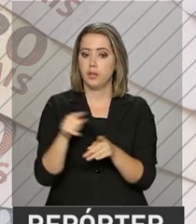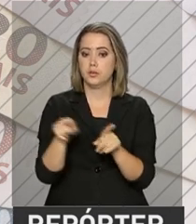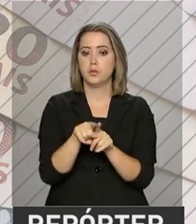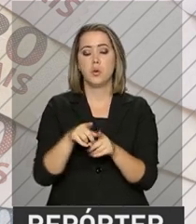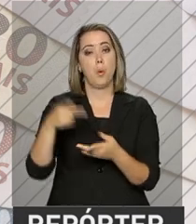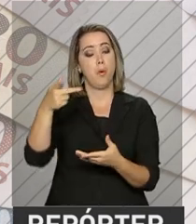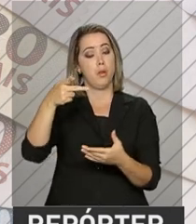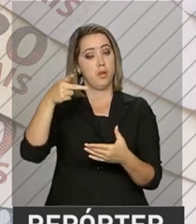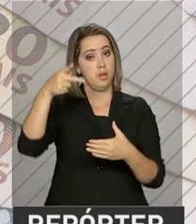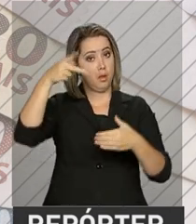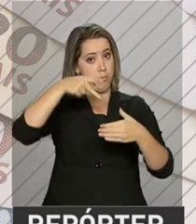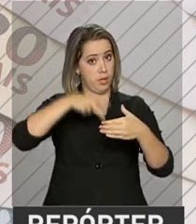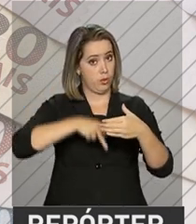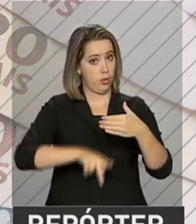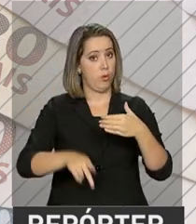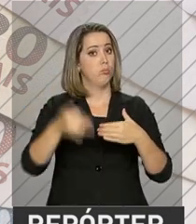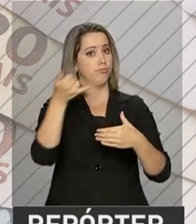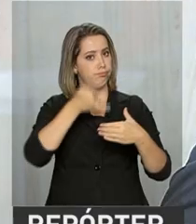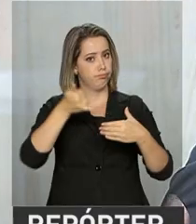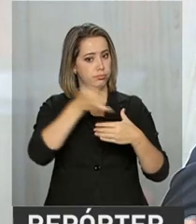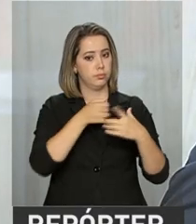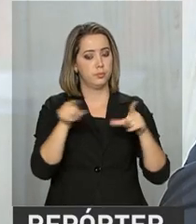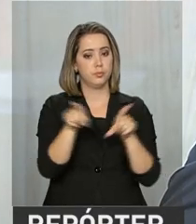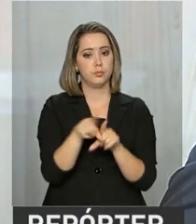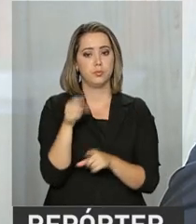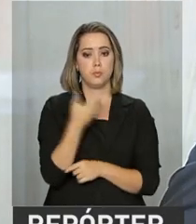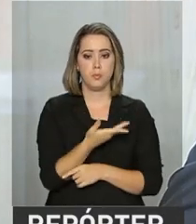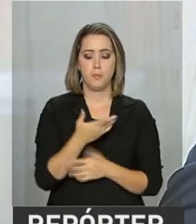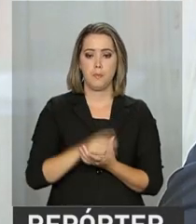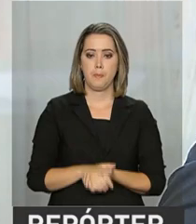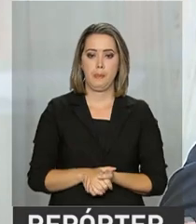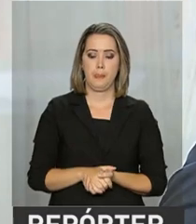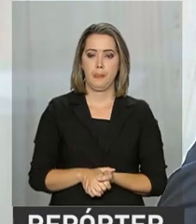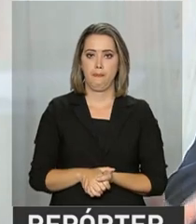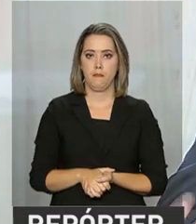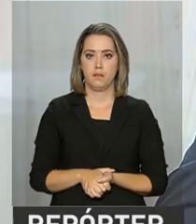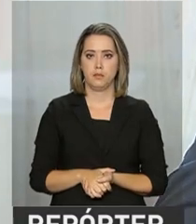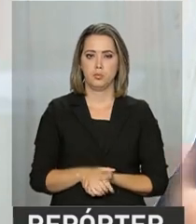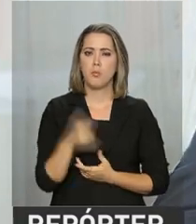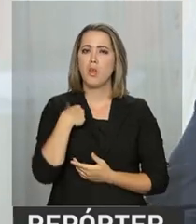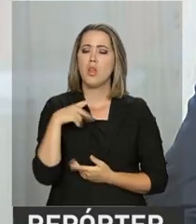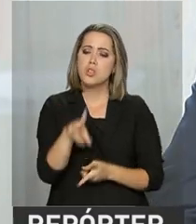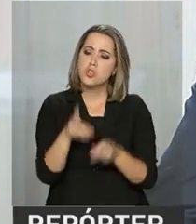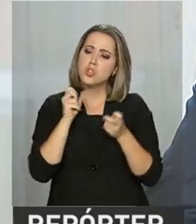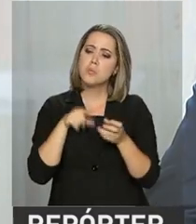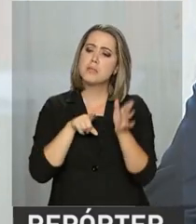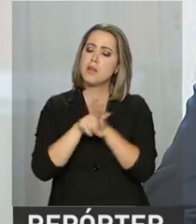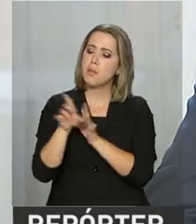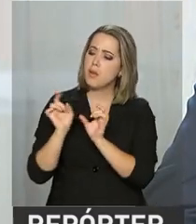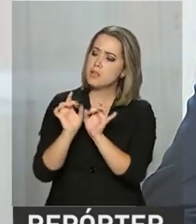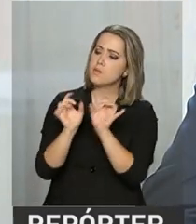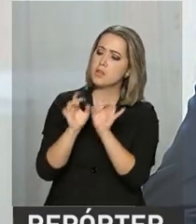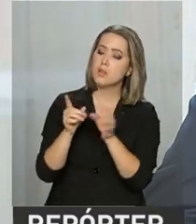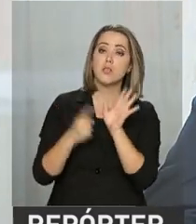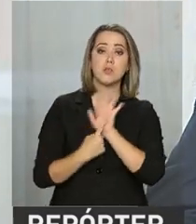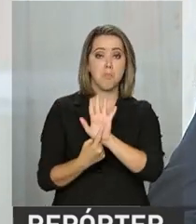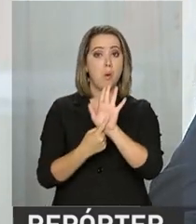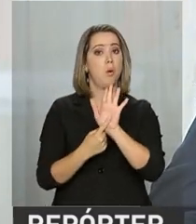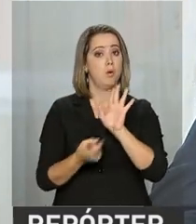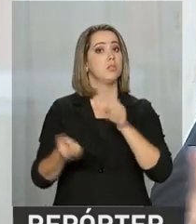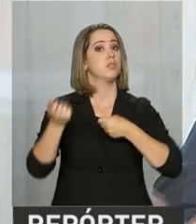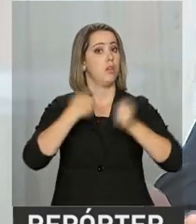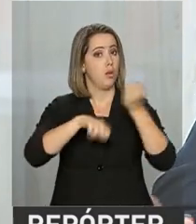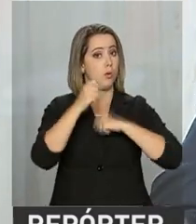mostram que o país está retomando o crescimento perfil das importações sinalizam um reaquecimento da